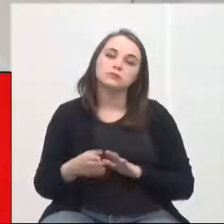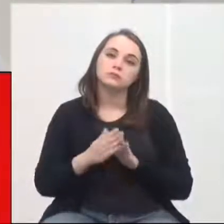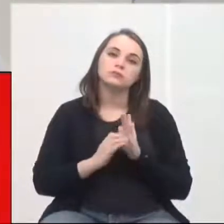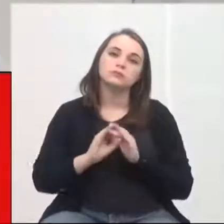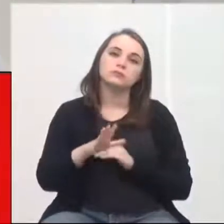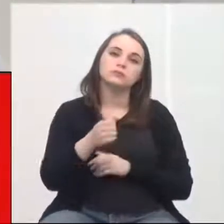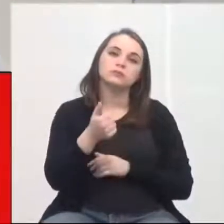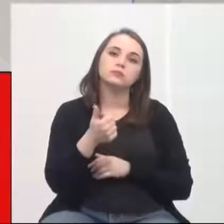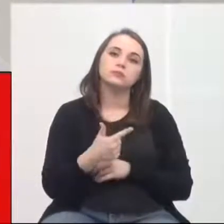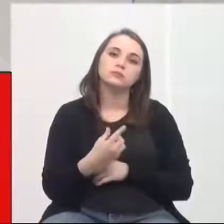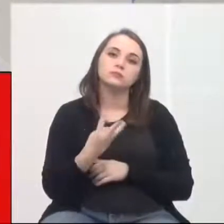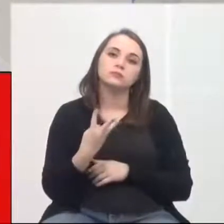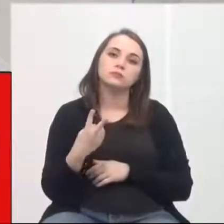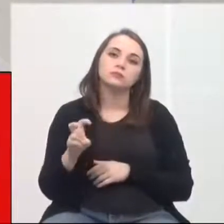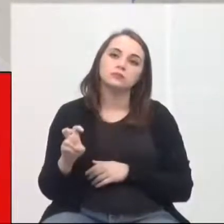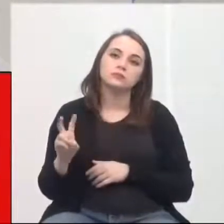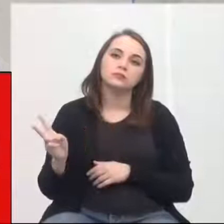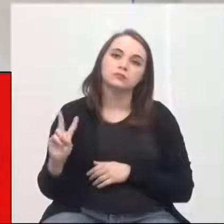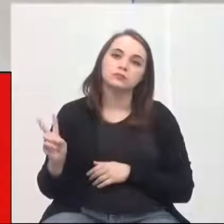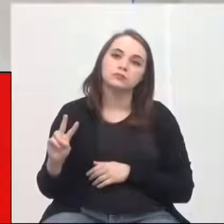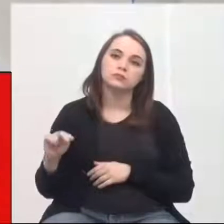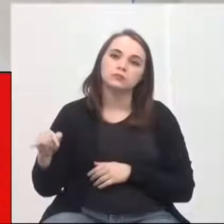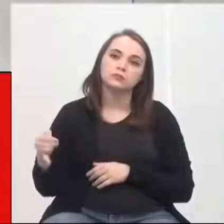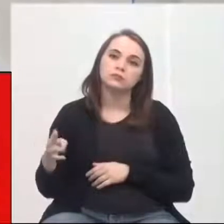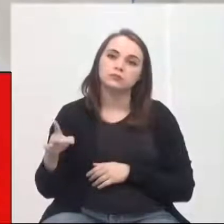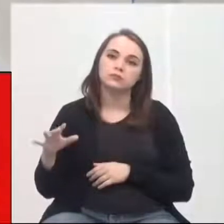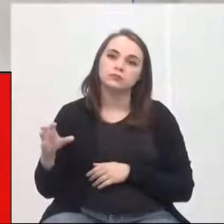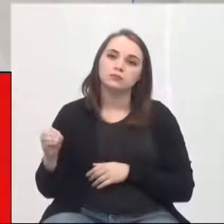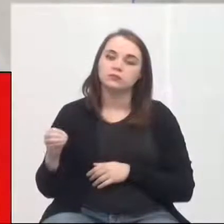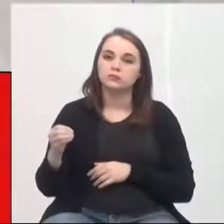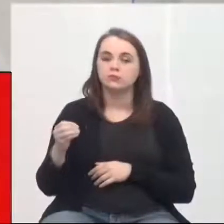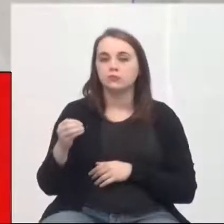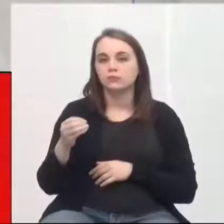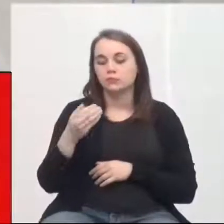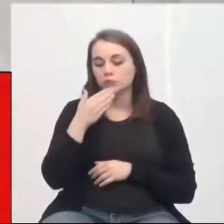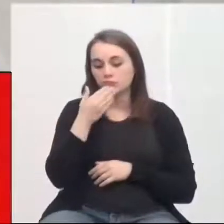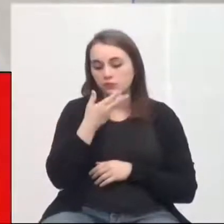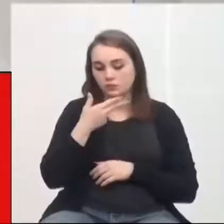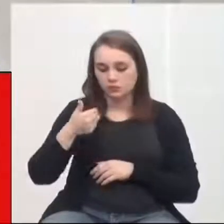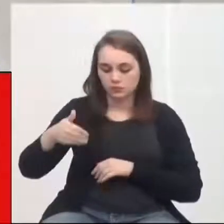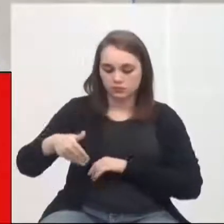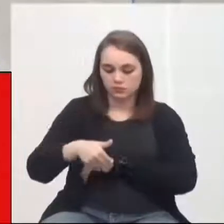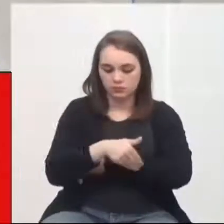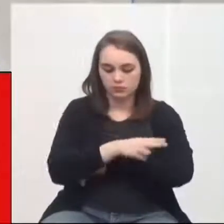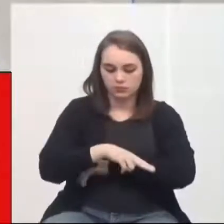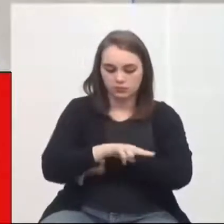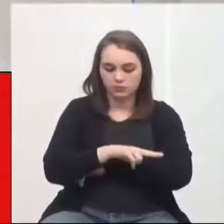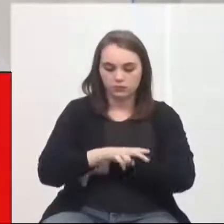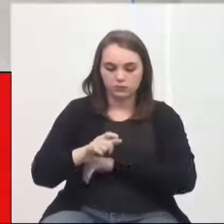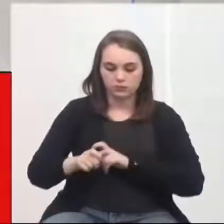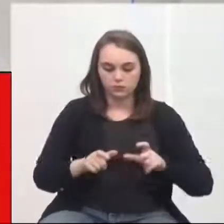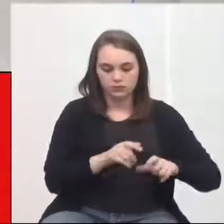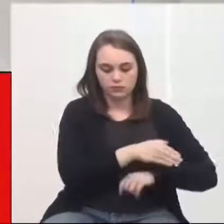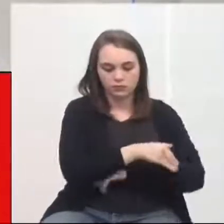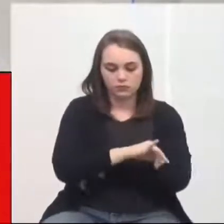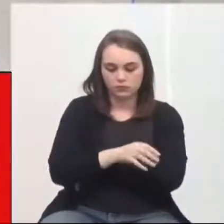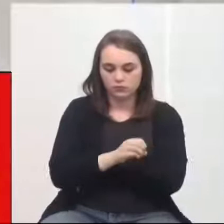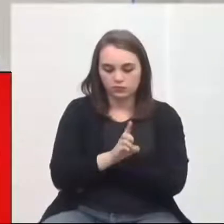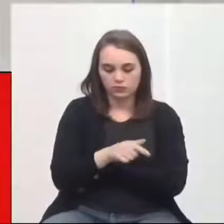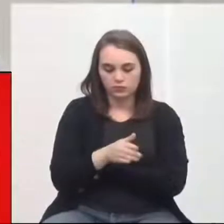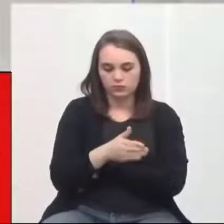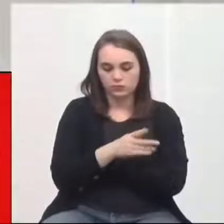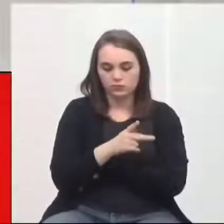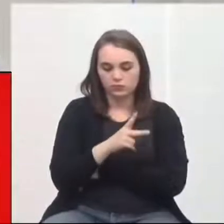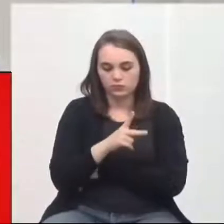Indicação 1235-2021, autor vereador Júlio Kaminski, reparos na pavimentação com lajotas da rua José Favorino Albino, de